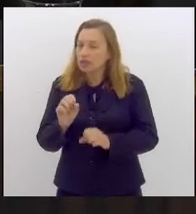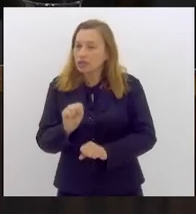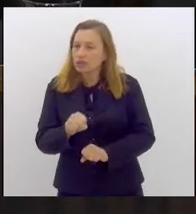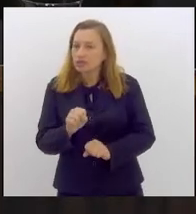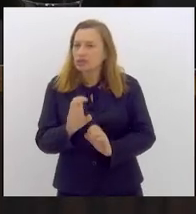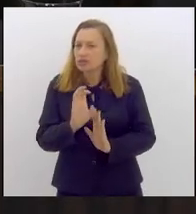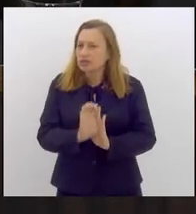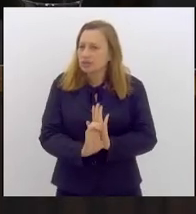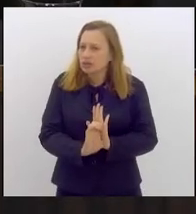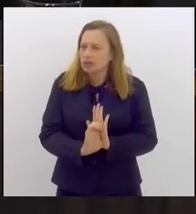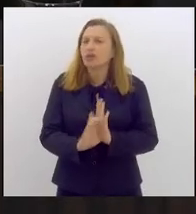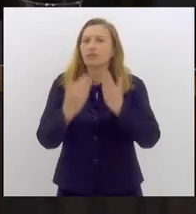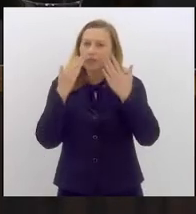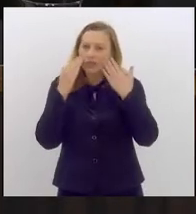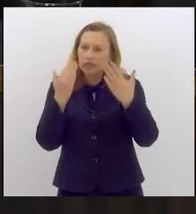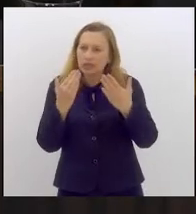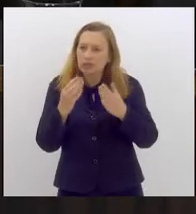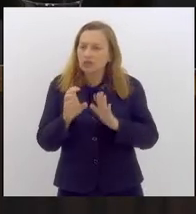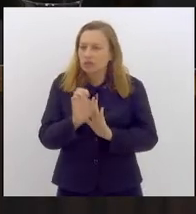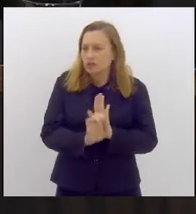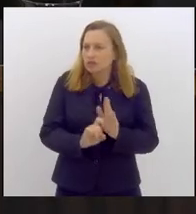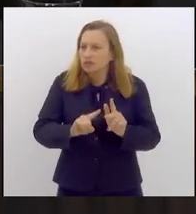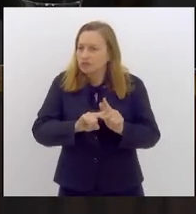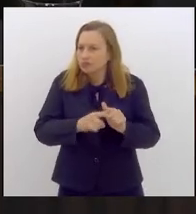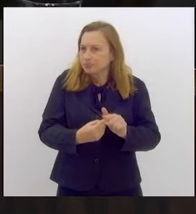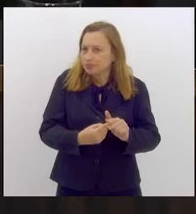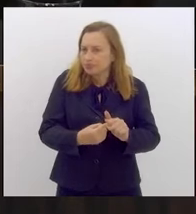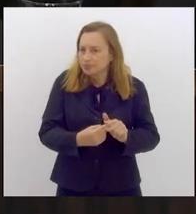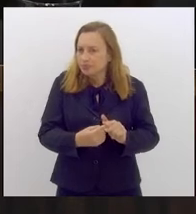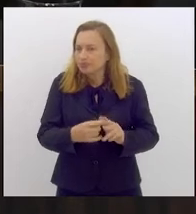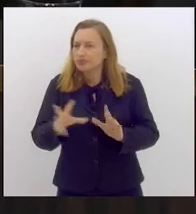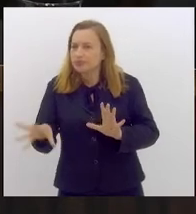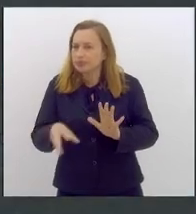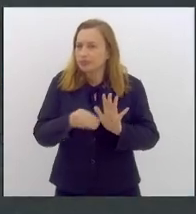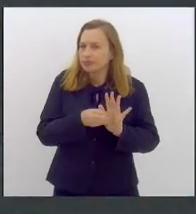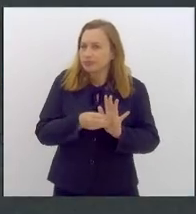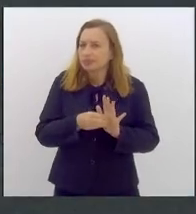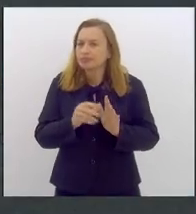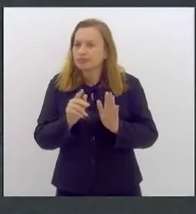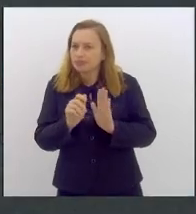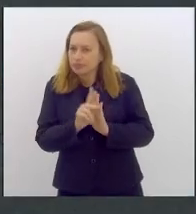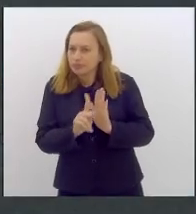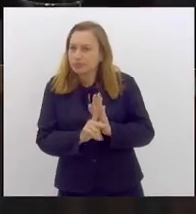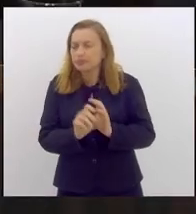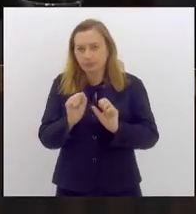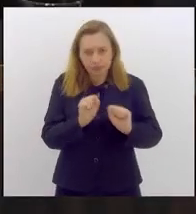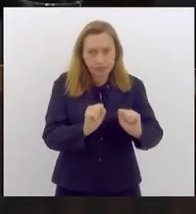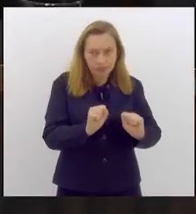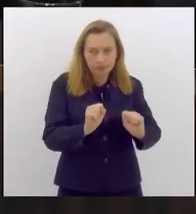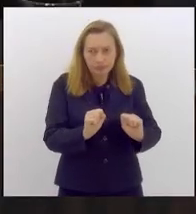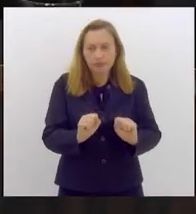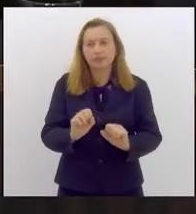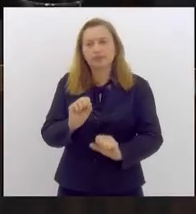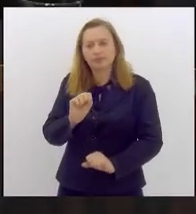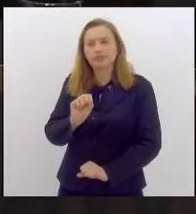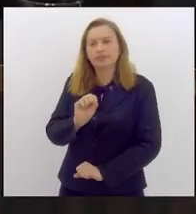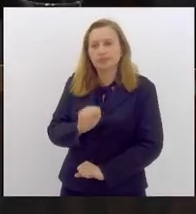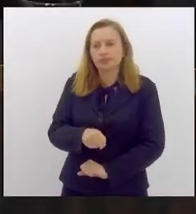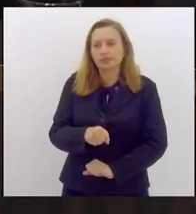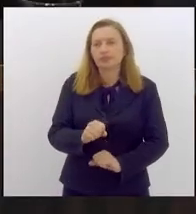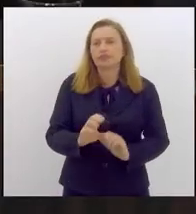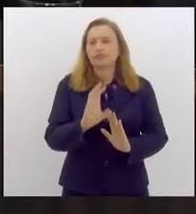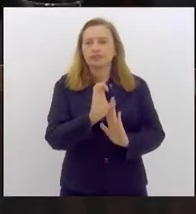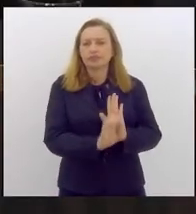com emenda e apresentar uma emenda modificativa à ementa do projeto? Pode ser? Então, parecer favorável com